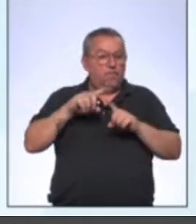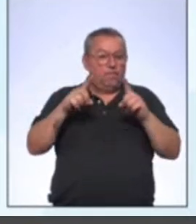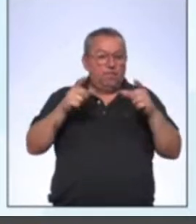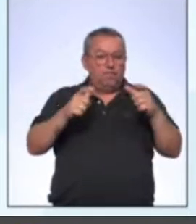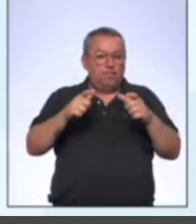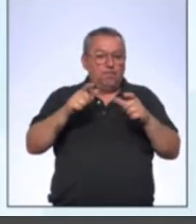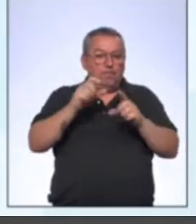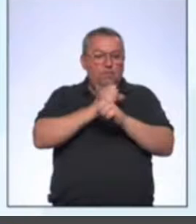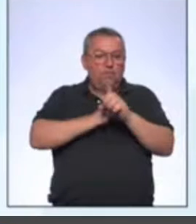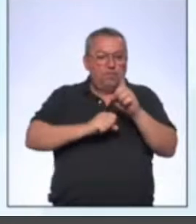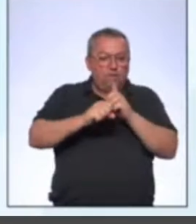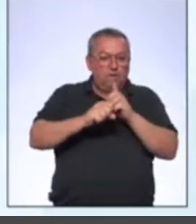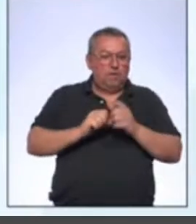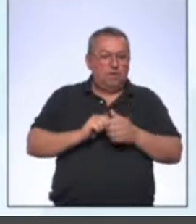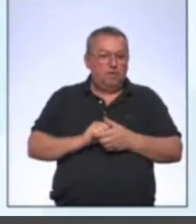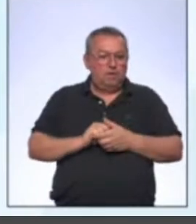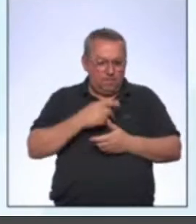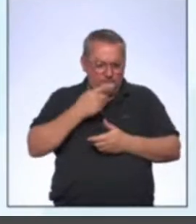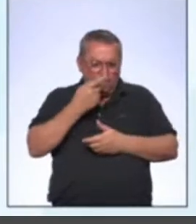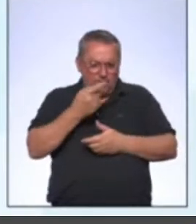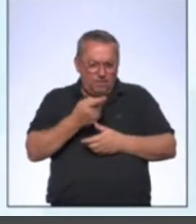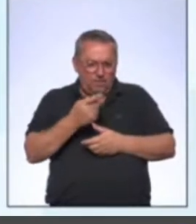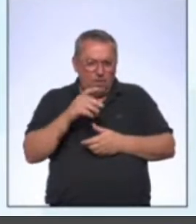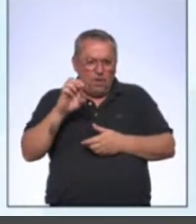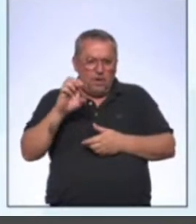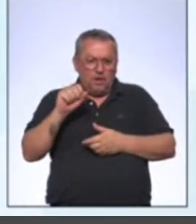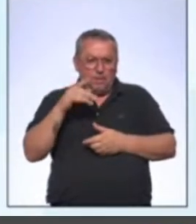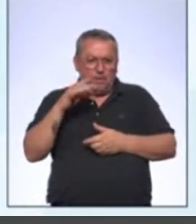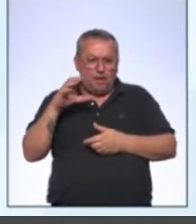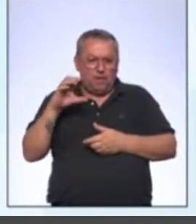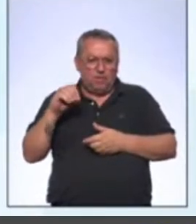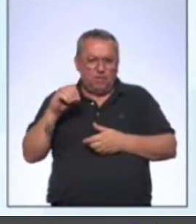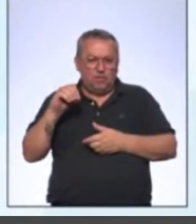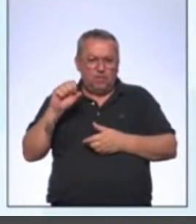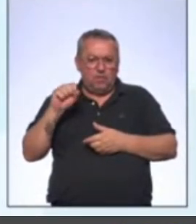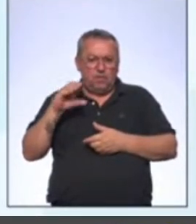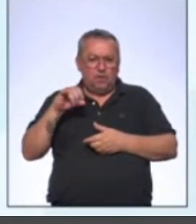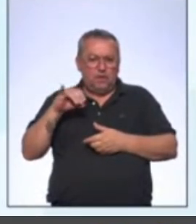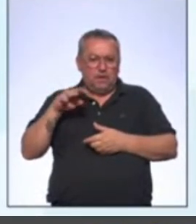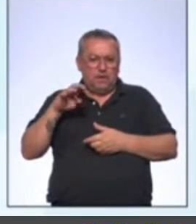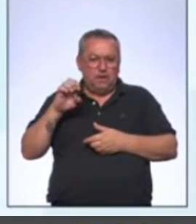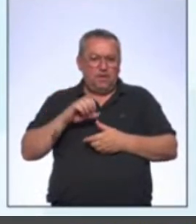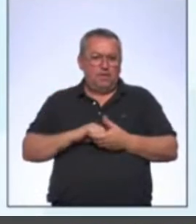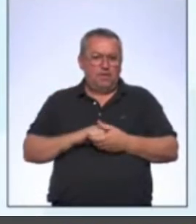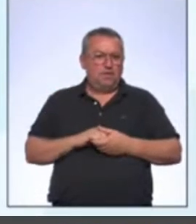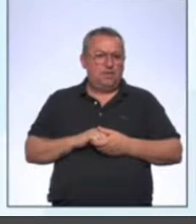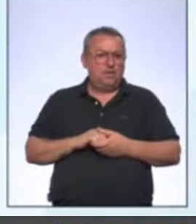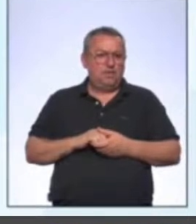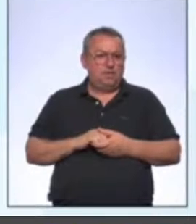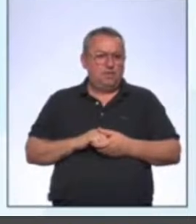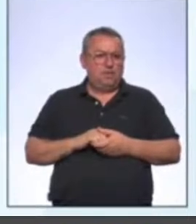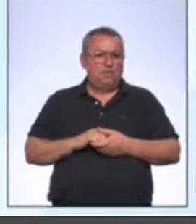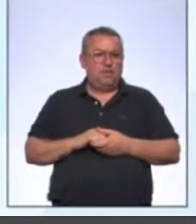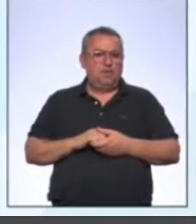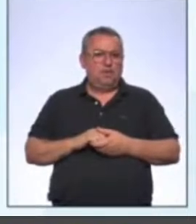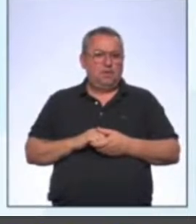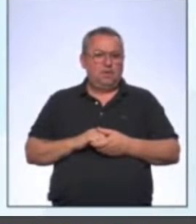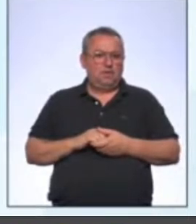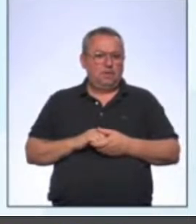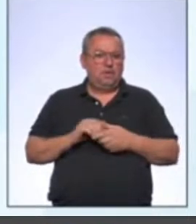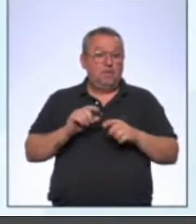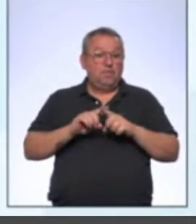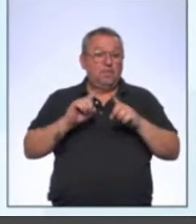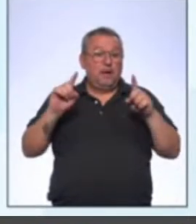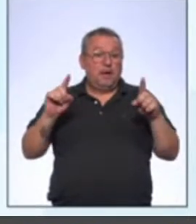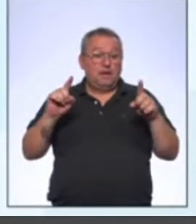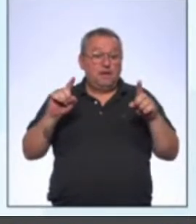sociedade. Não falou? A gente tem lá, alternativa D, participação dos jovens nos vários espaços da sociedade. Mas